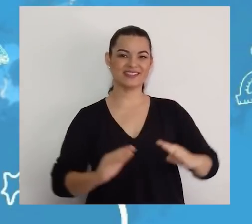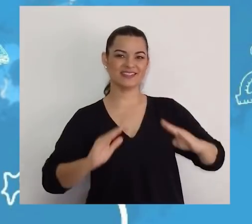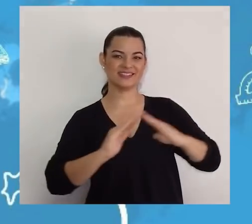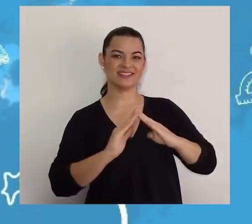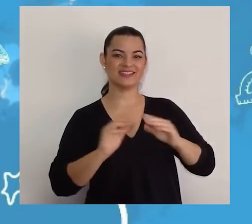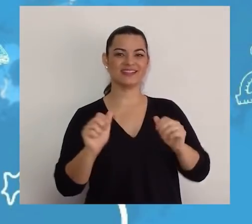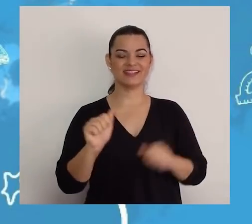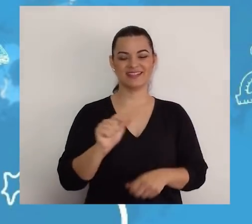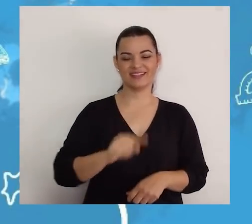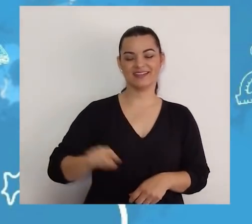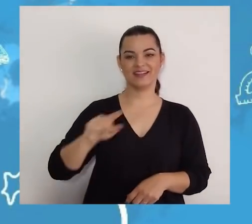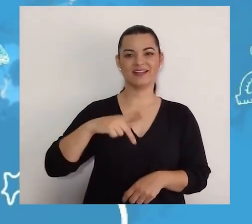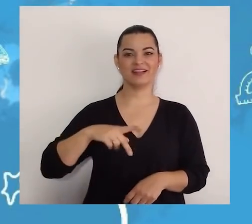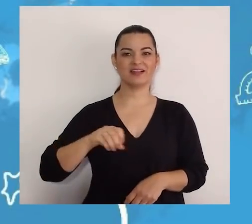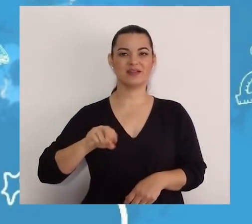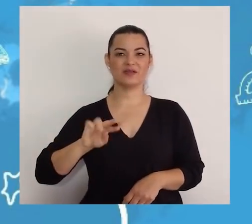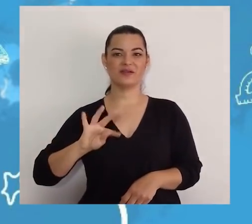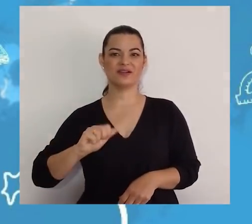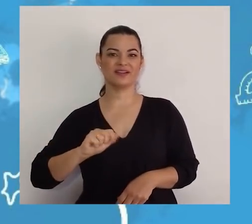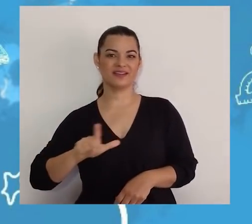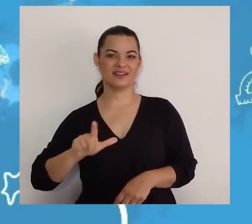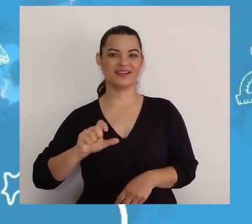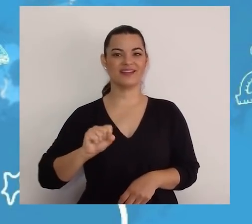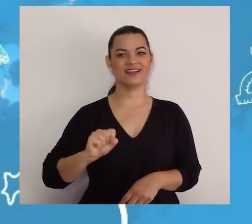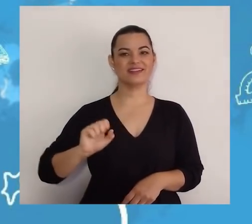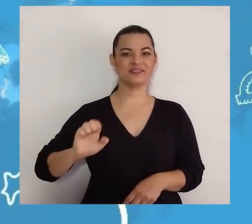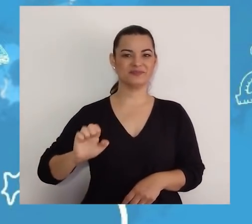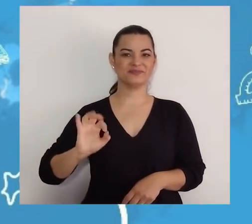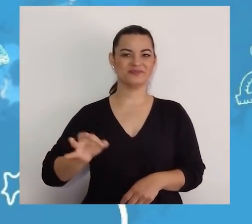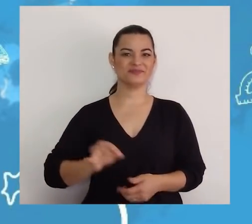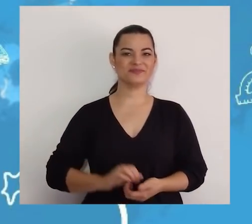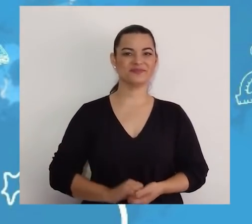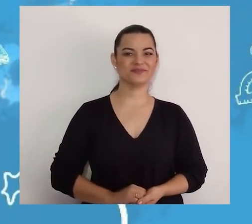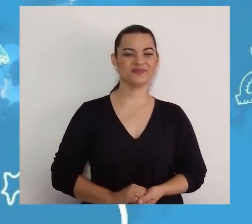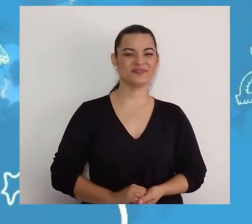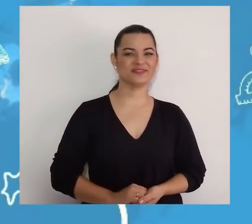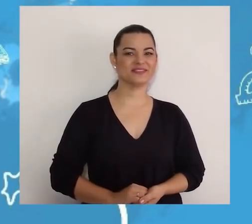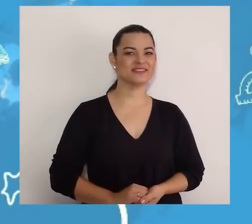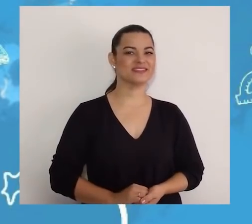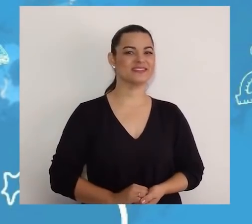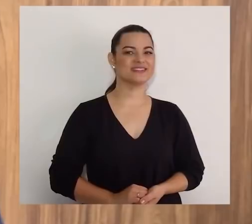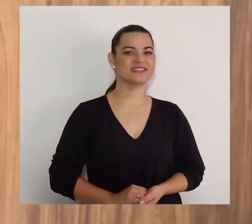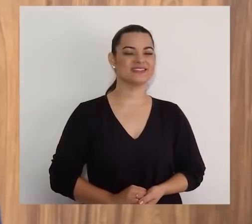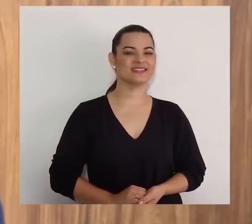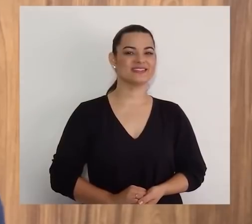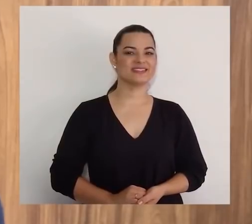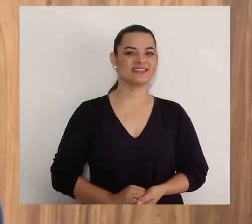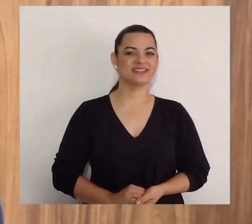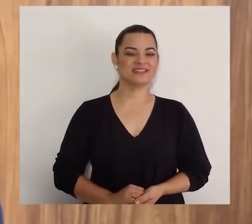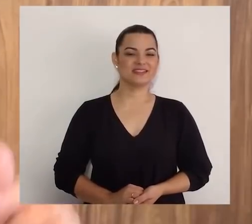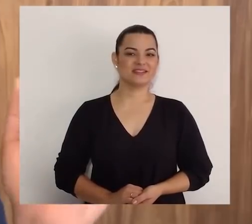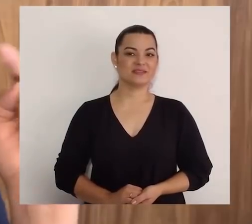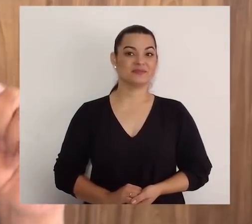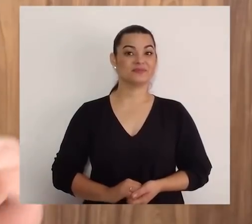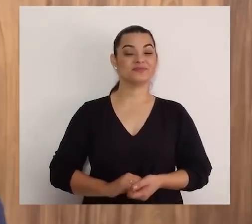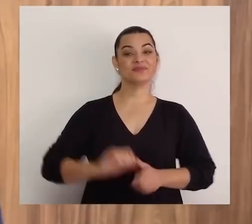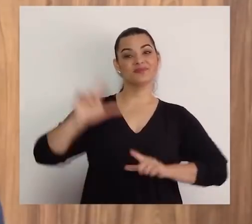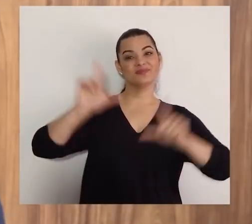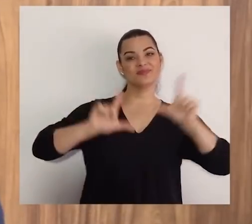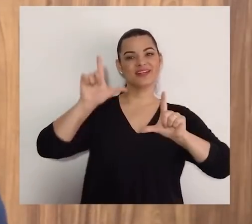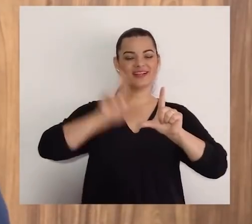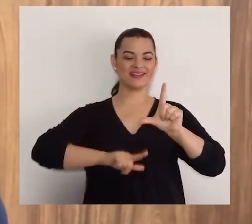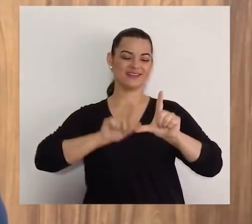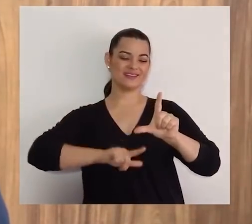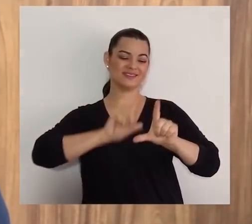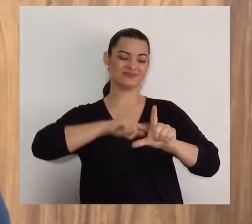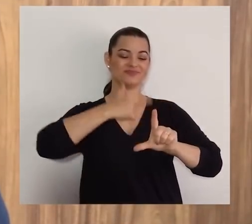preferência e grave um podcast, gravação em áudio, comentando sobre a história. Se preferir, envie o seu podcast